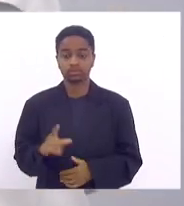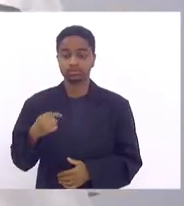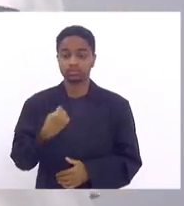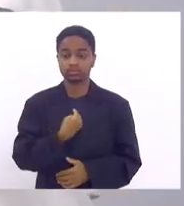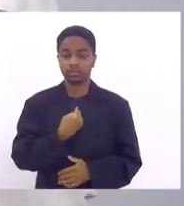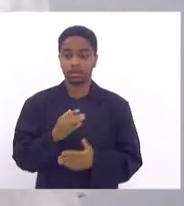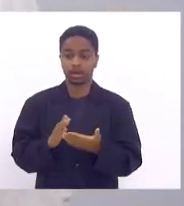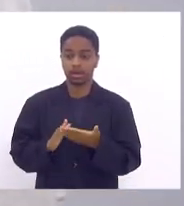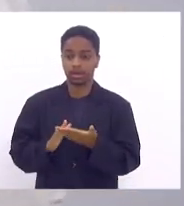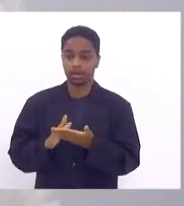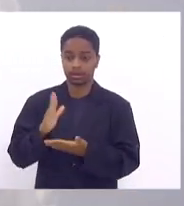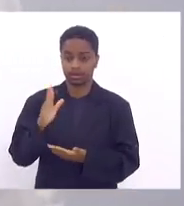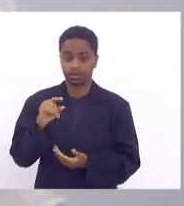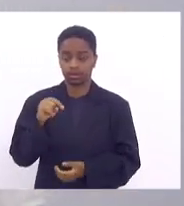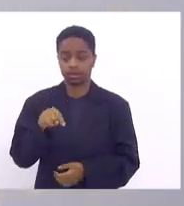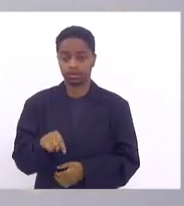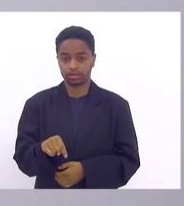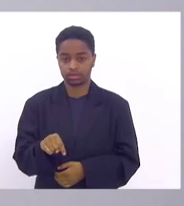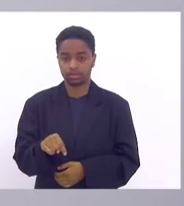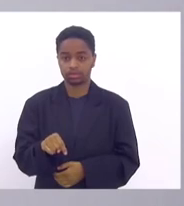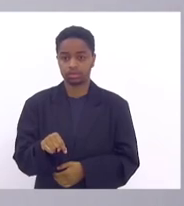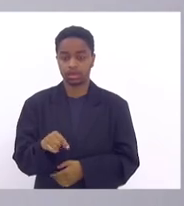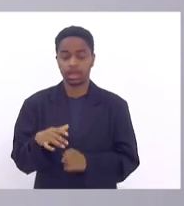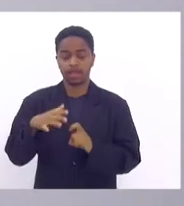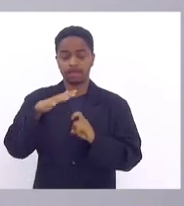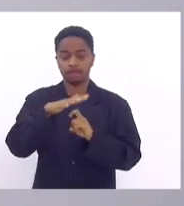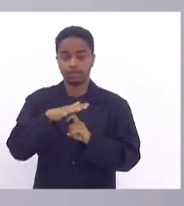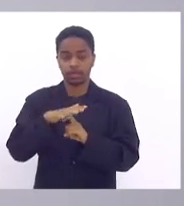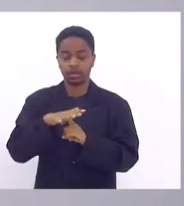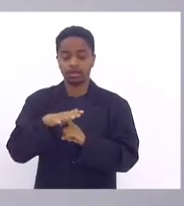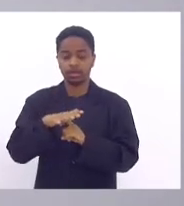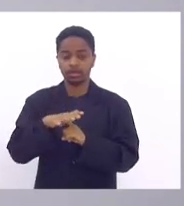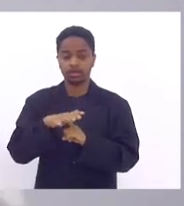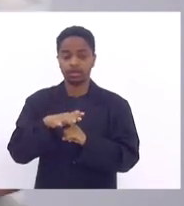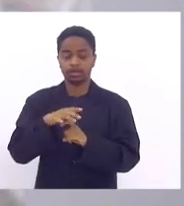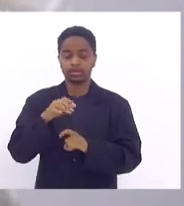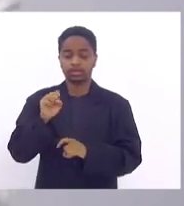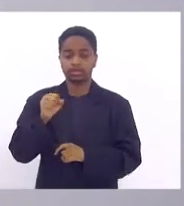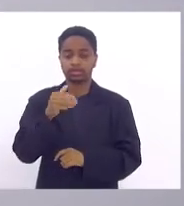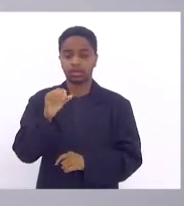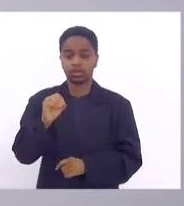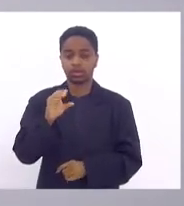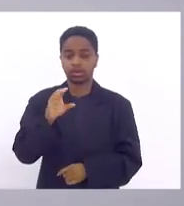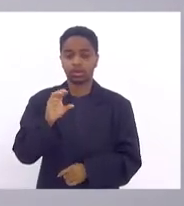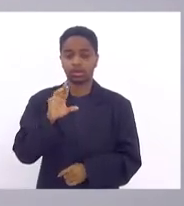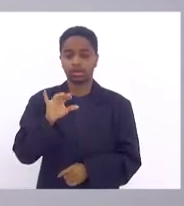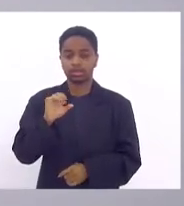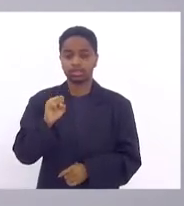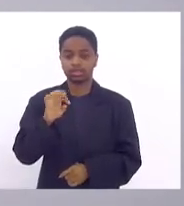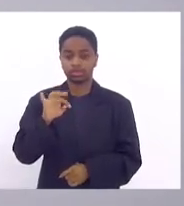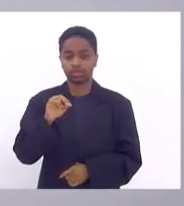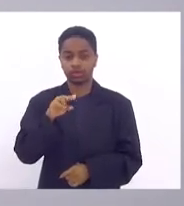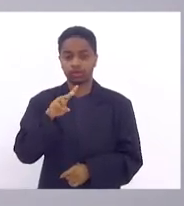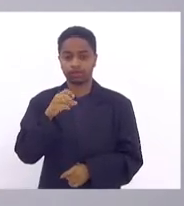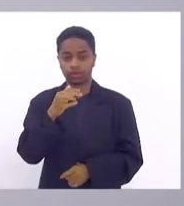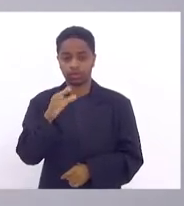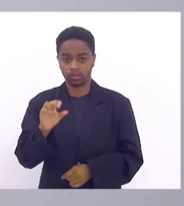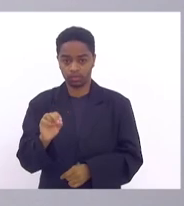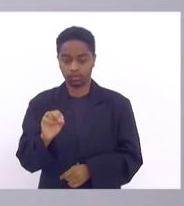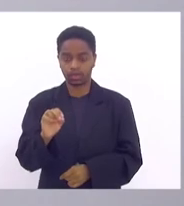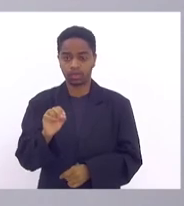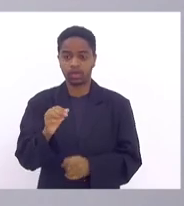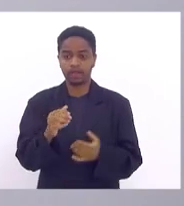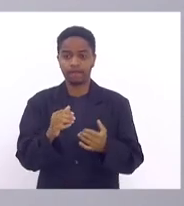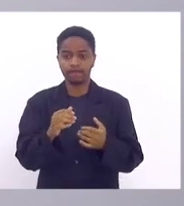aprovamos aqui colocando a feira de São Cristal como patrimônio cultural e material gastronômico do nosso Estado eu sou